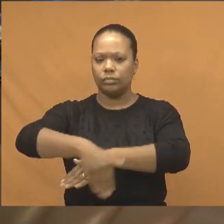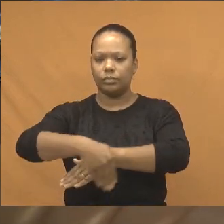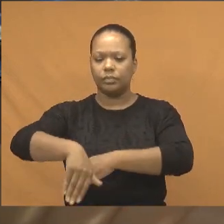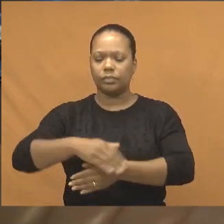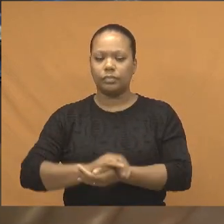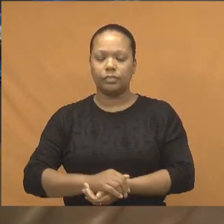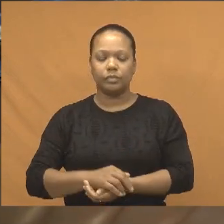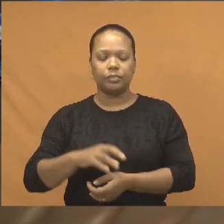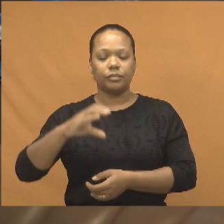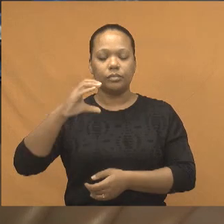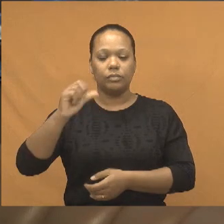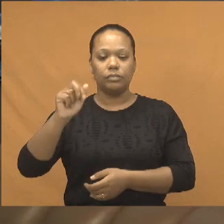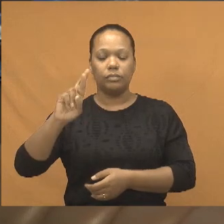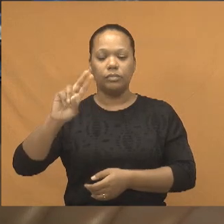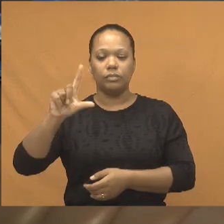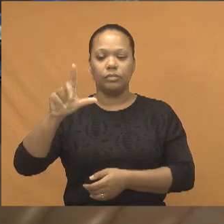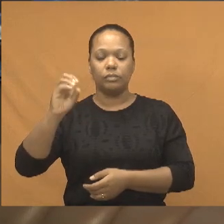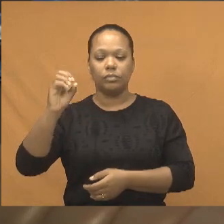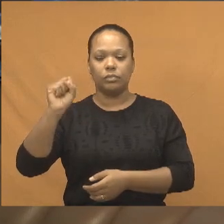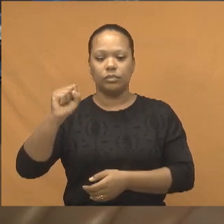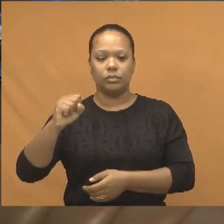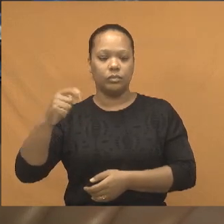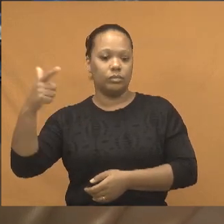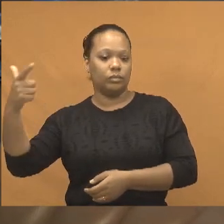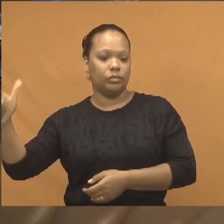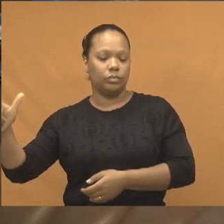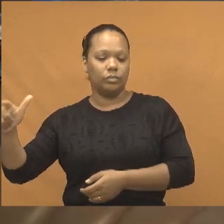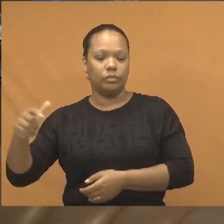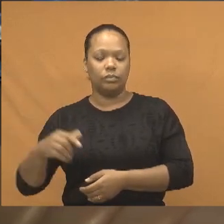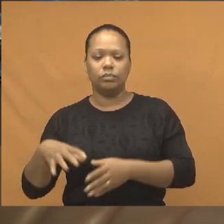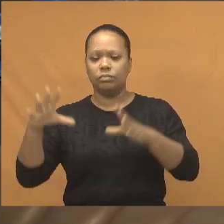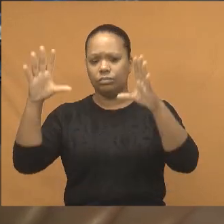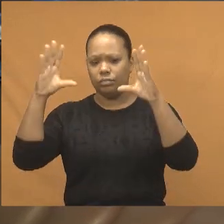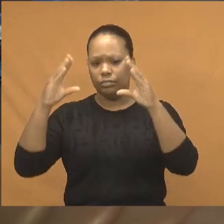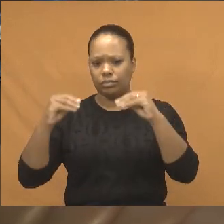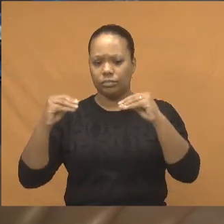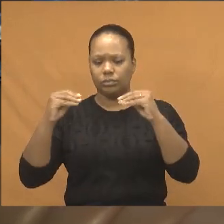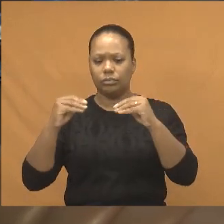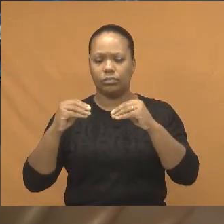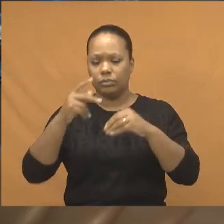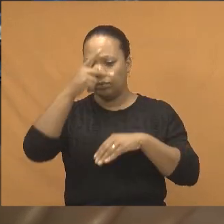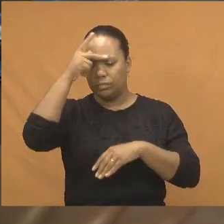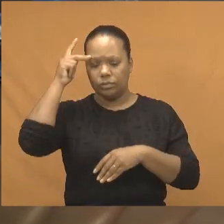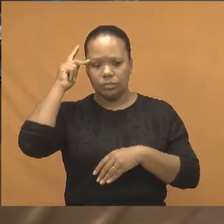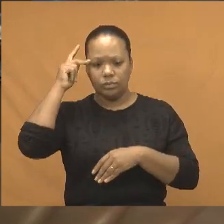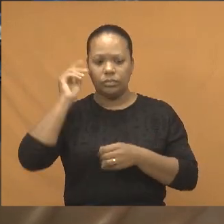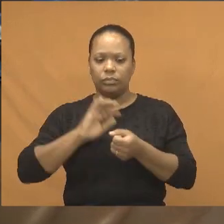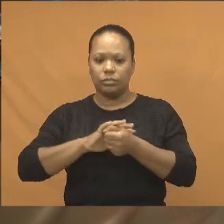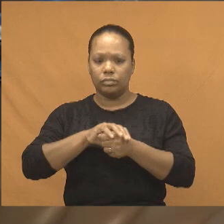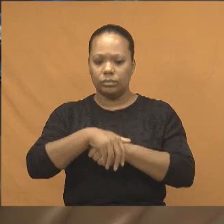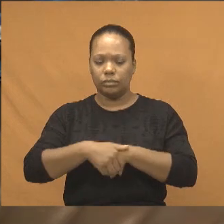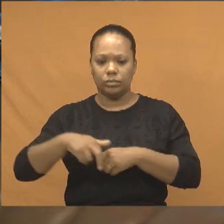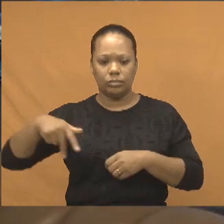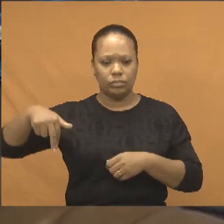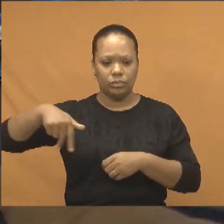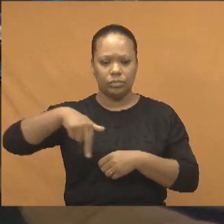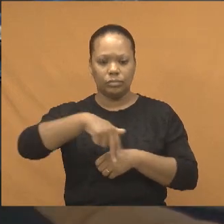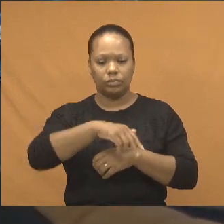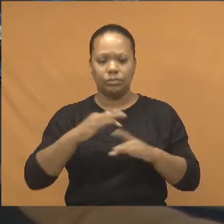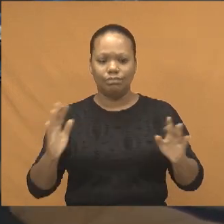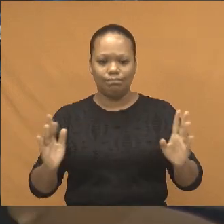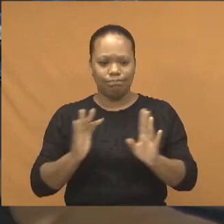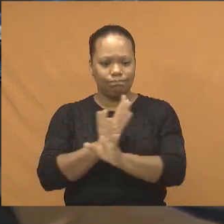lá Carlos Romeu Petrilli e deixar escuro daquele jeito lá. E tem muita gente à noite passando pela pista,